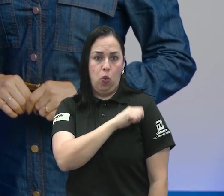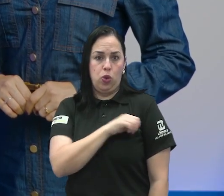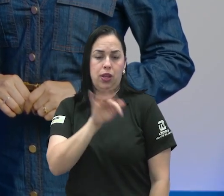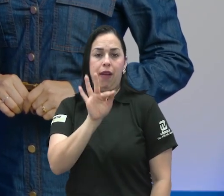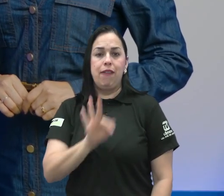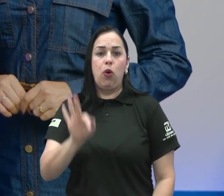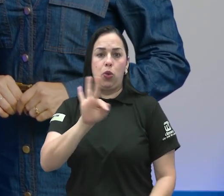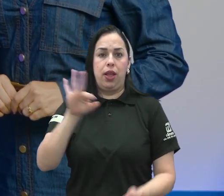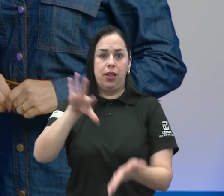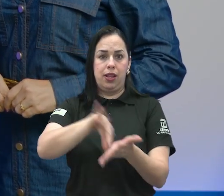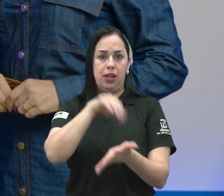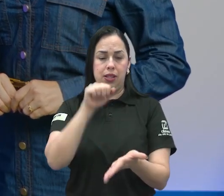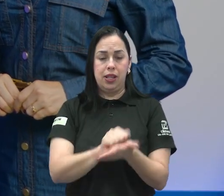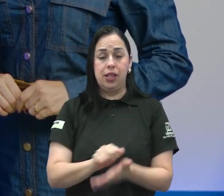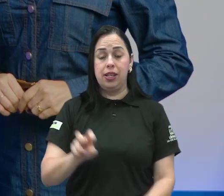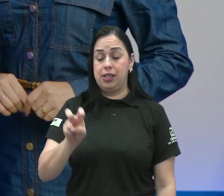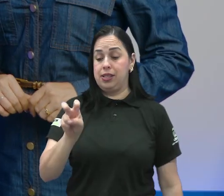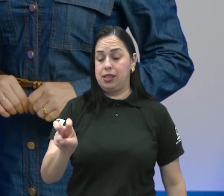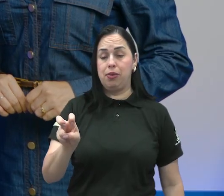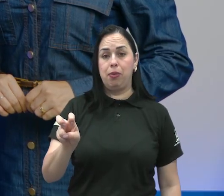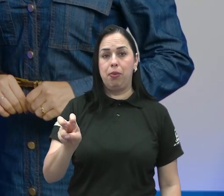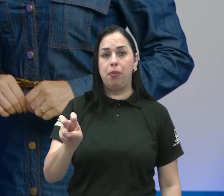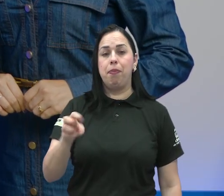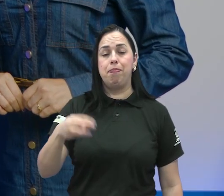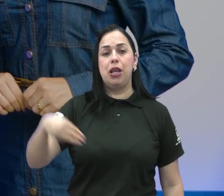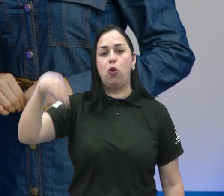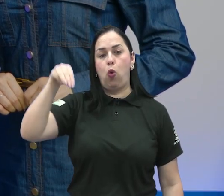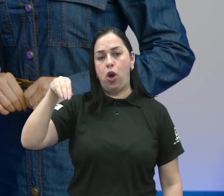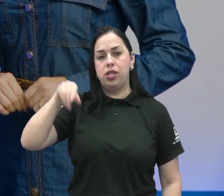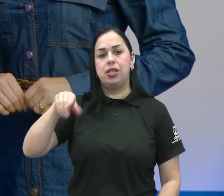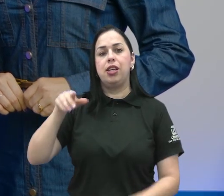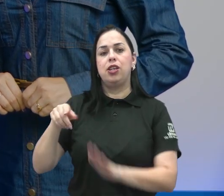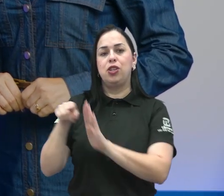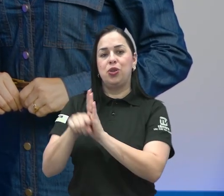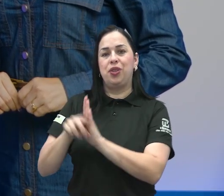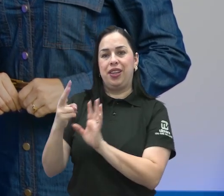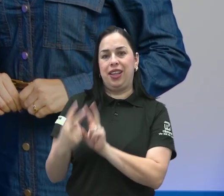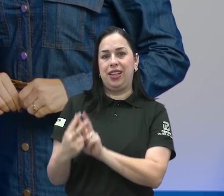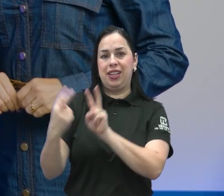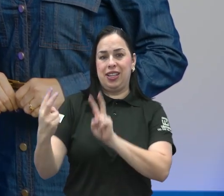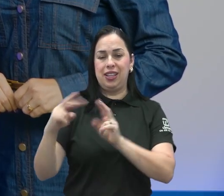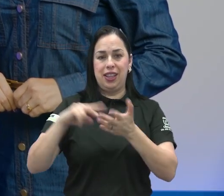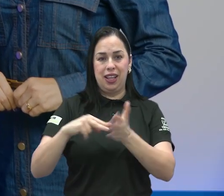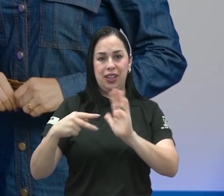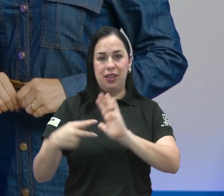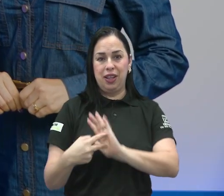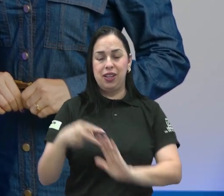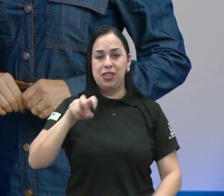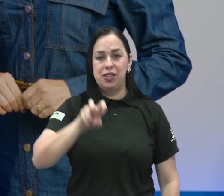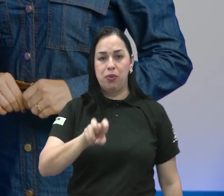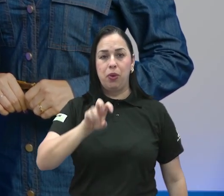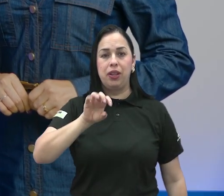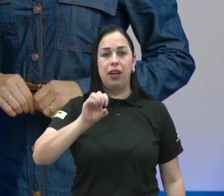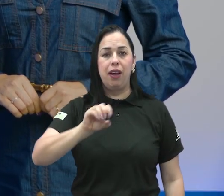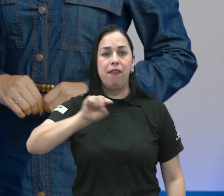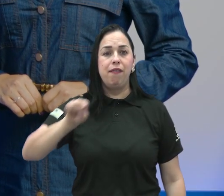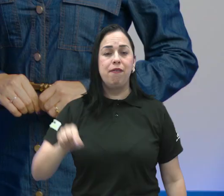ensino superior no país, 5 milhões estavam no EAD em 2024, o que corresponde a